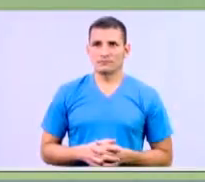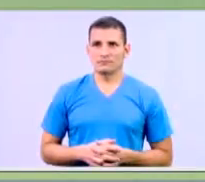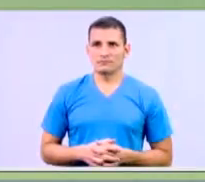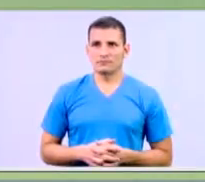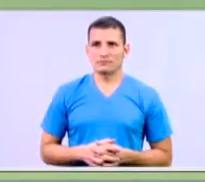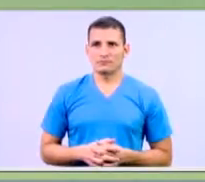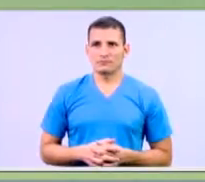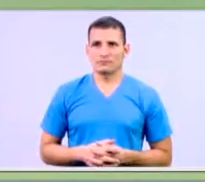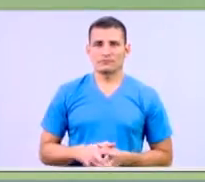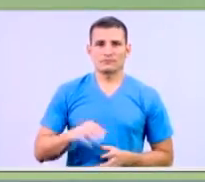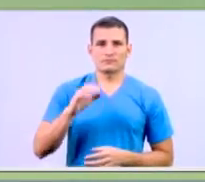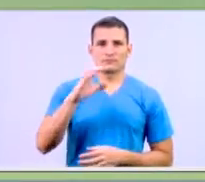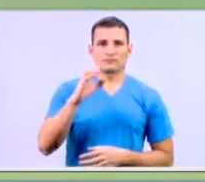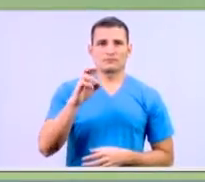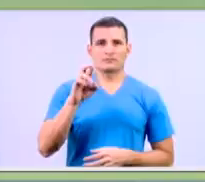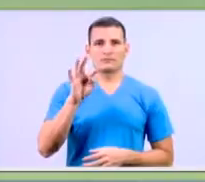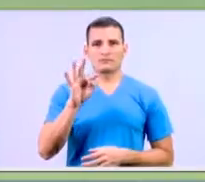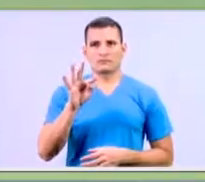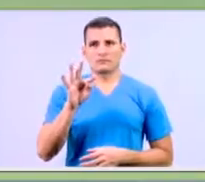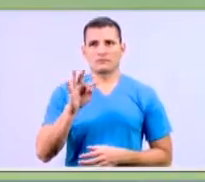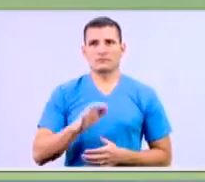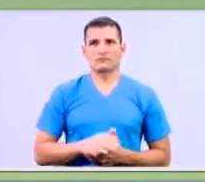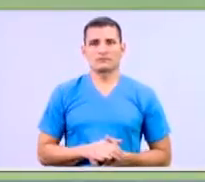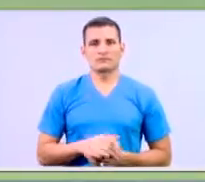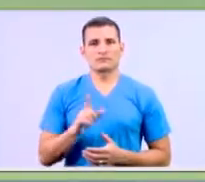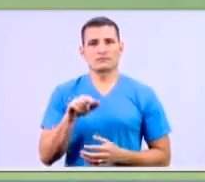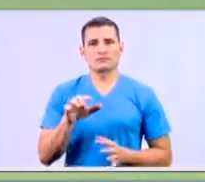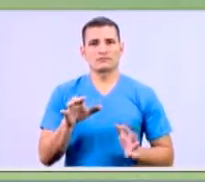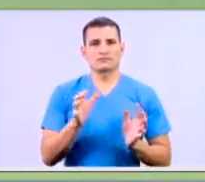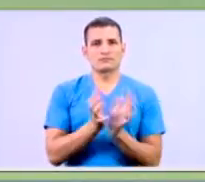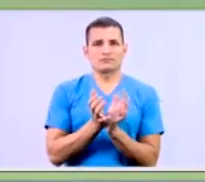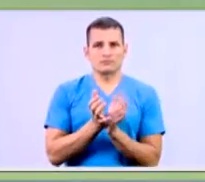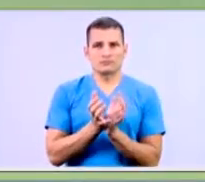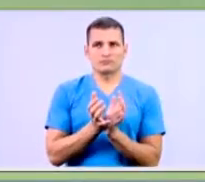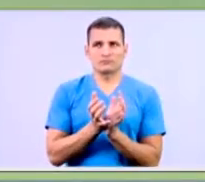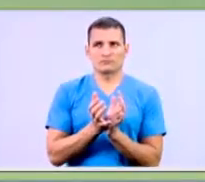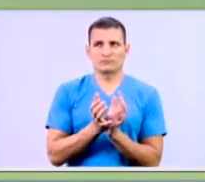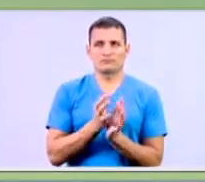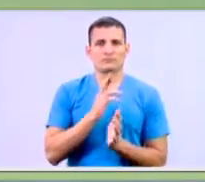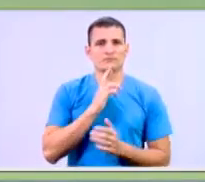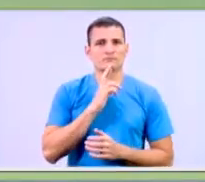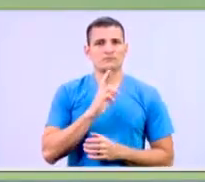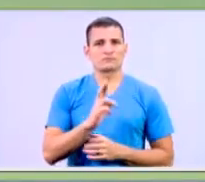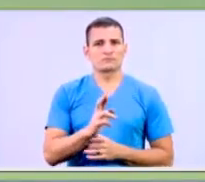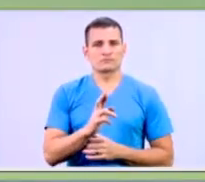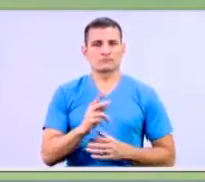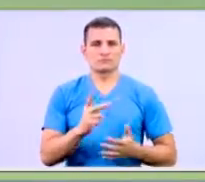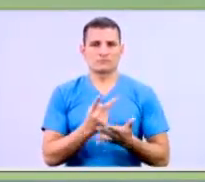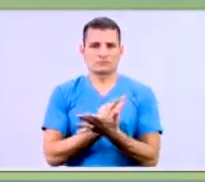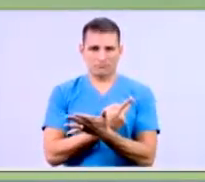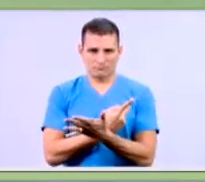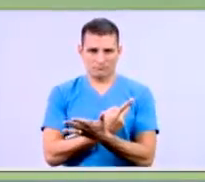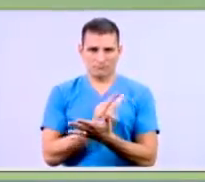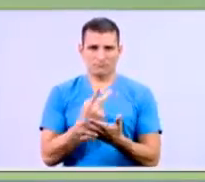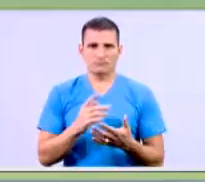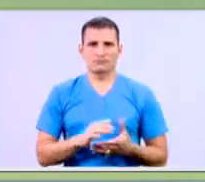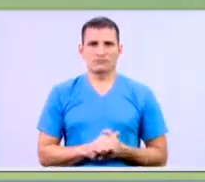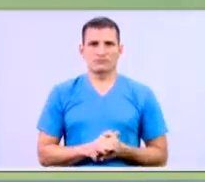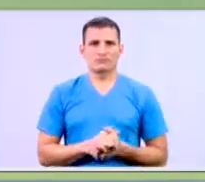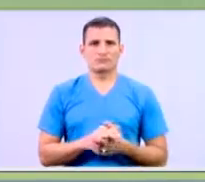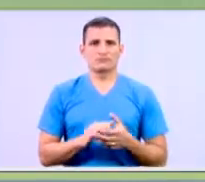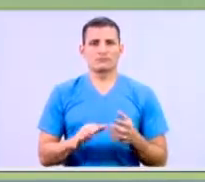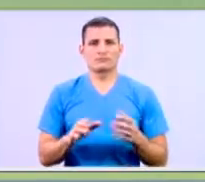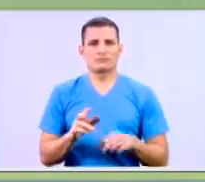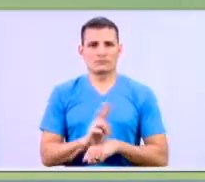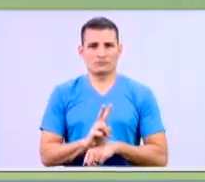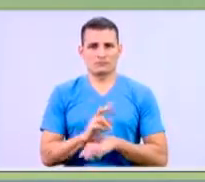Esse é um grupo, né, o CERT.br é um grupo de respostas a incidentes de segurança para a internet